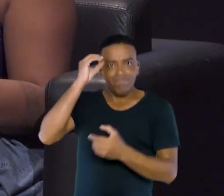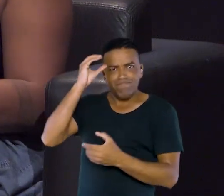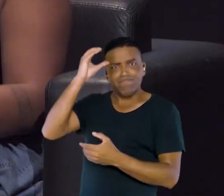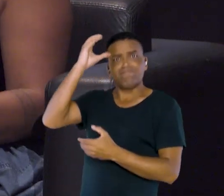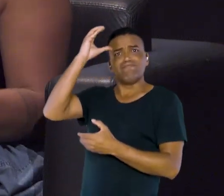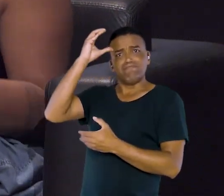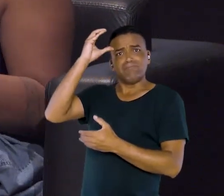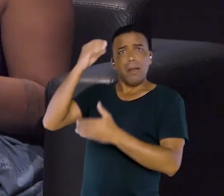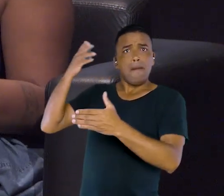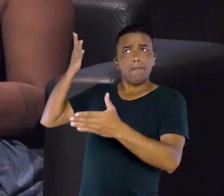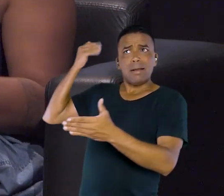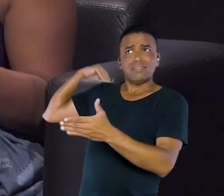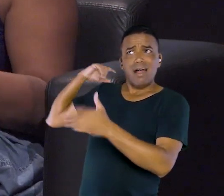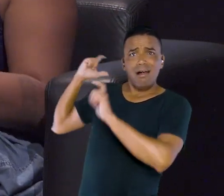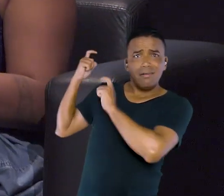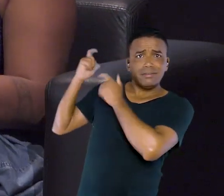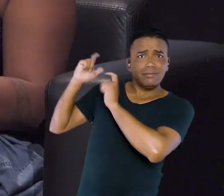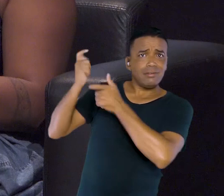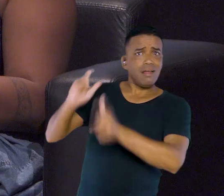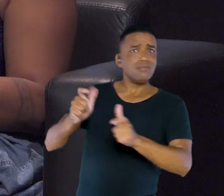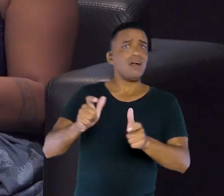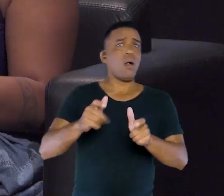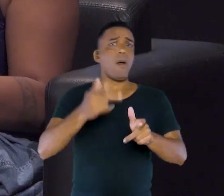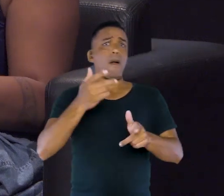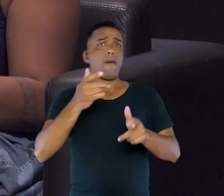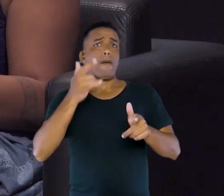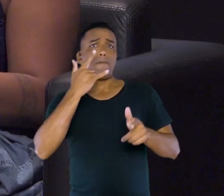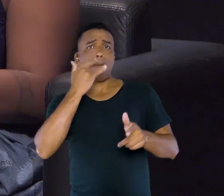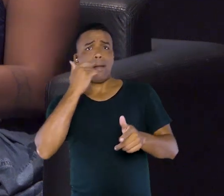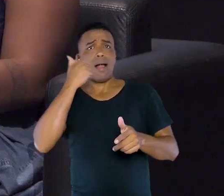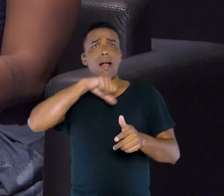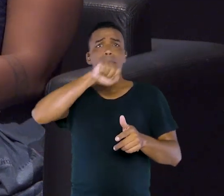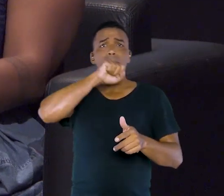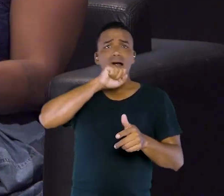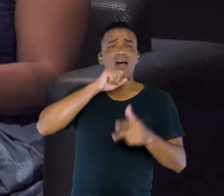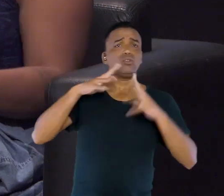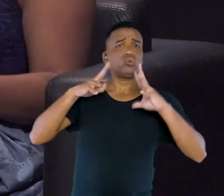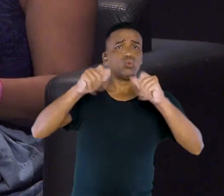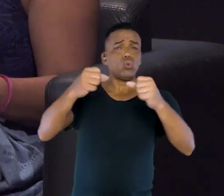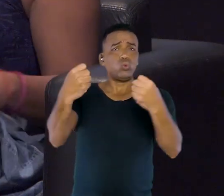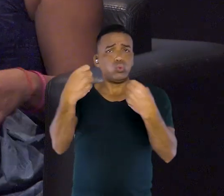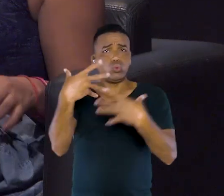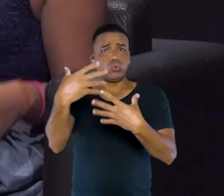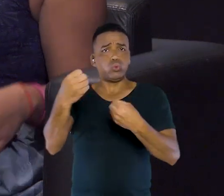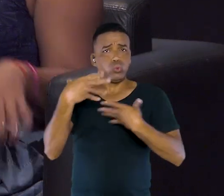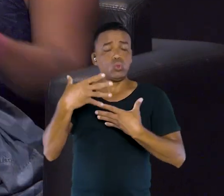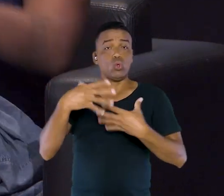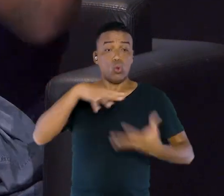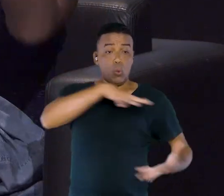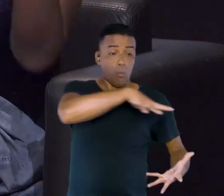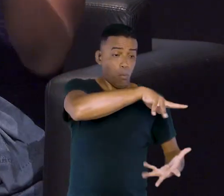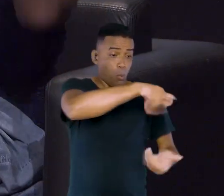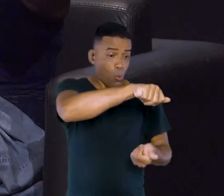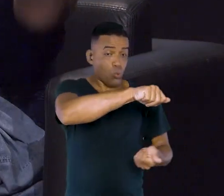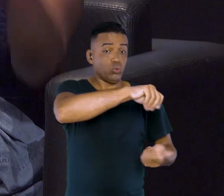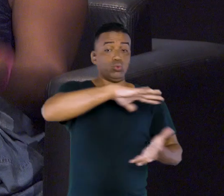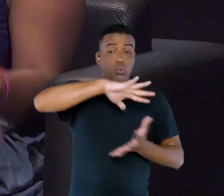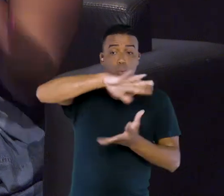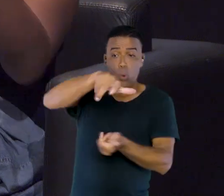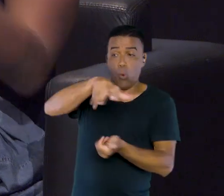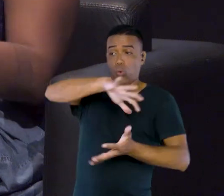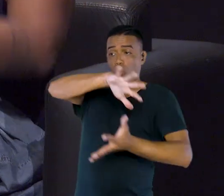essa sabedoria que os nossos pais têm e de que a gente tem um mundo e